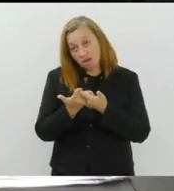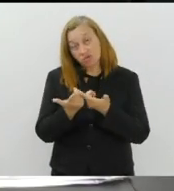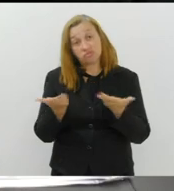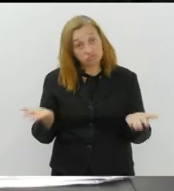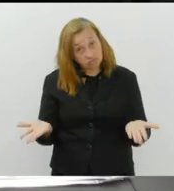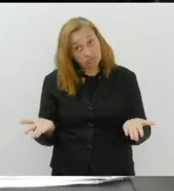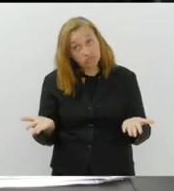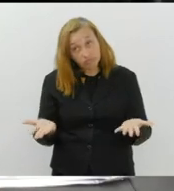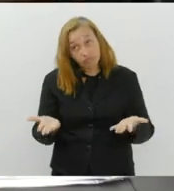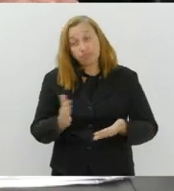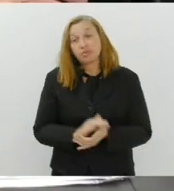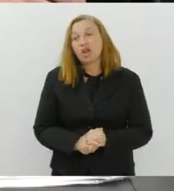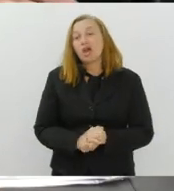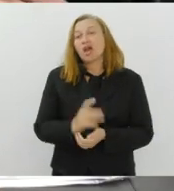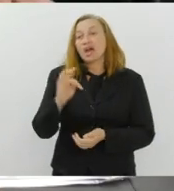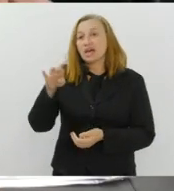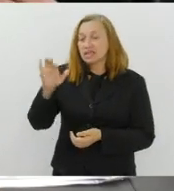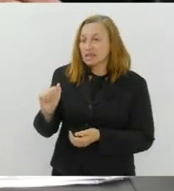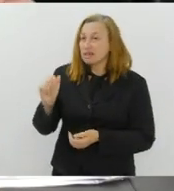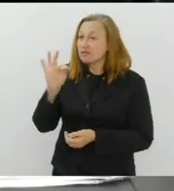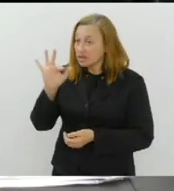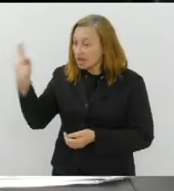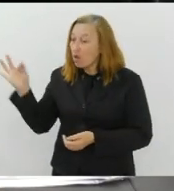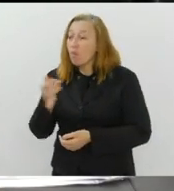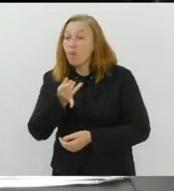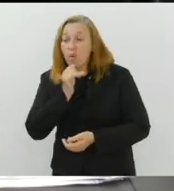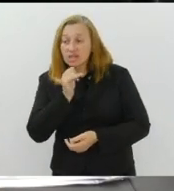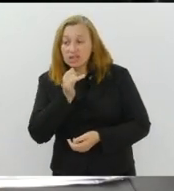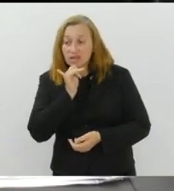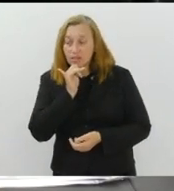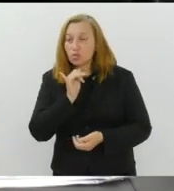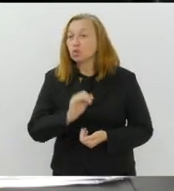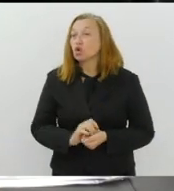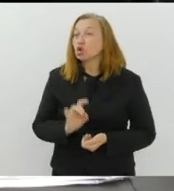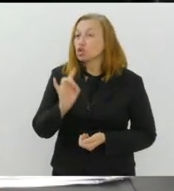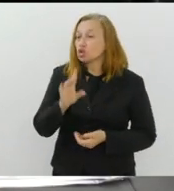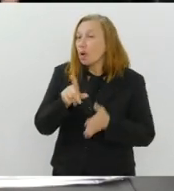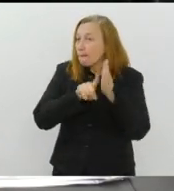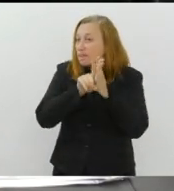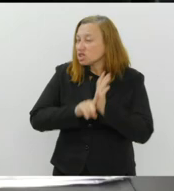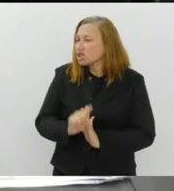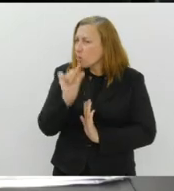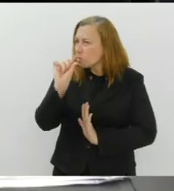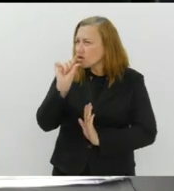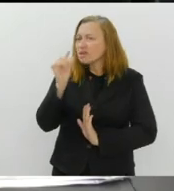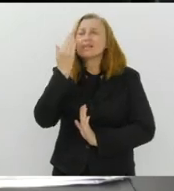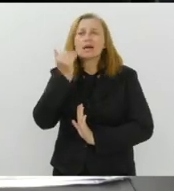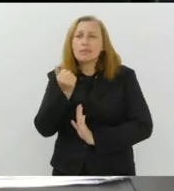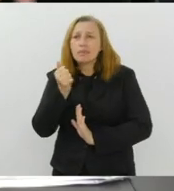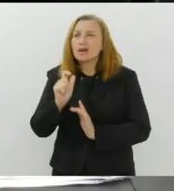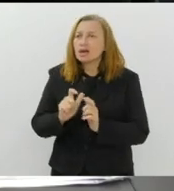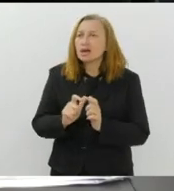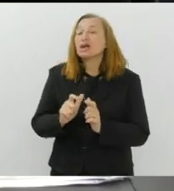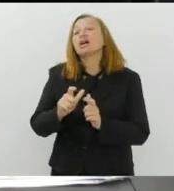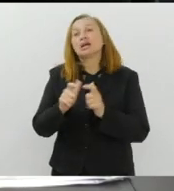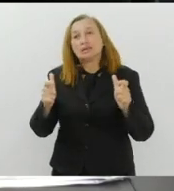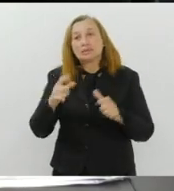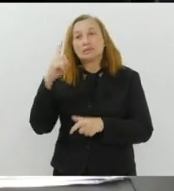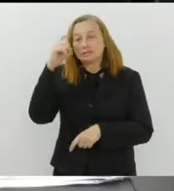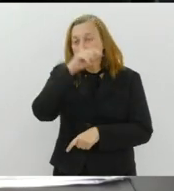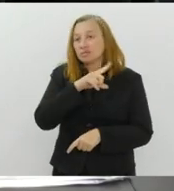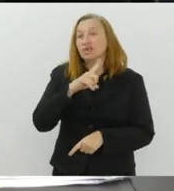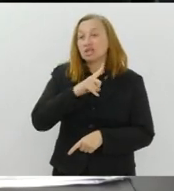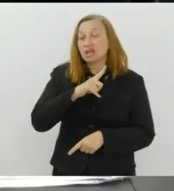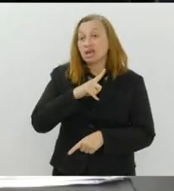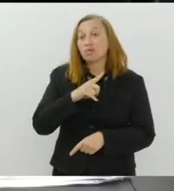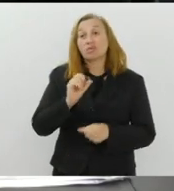caso da Receita Federal, por exemplo. Só pesquisar um pouquinho vai saber o tamanho da dificuldade que a gente vai ter quando